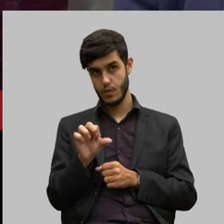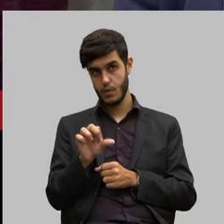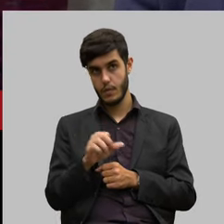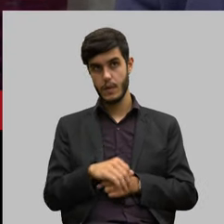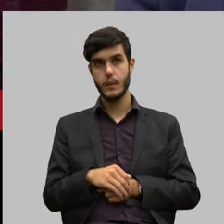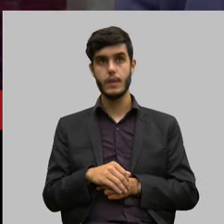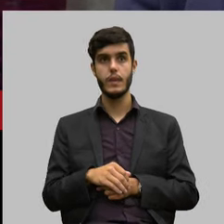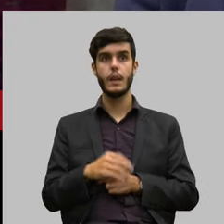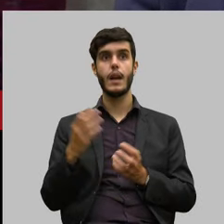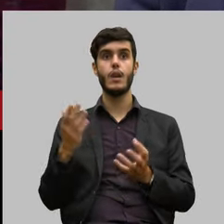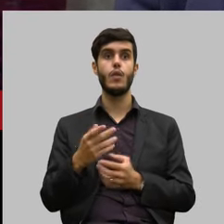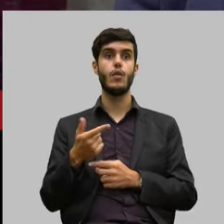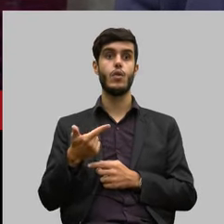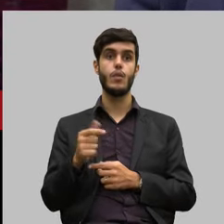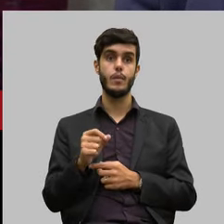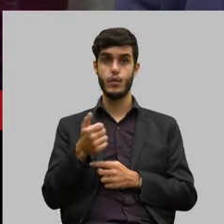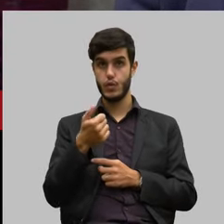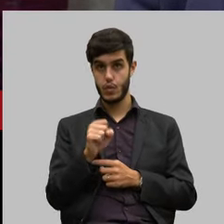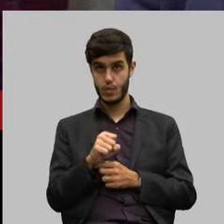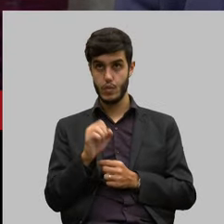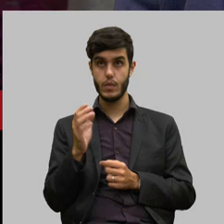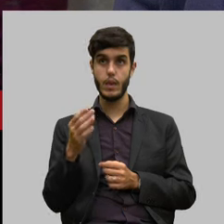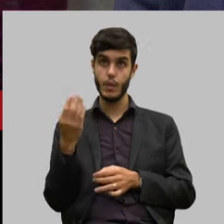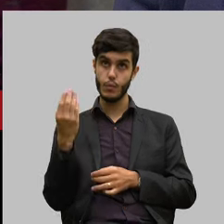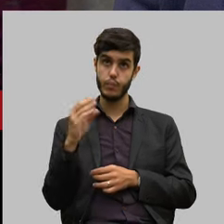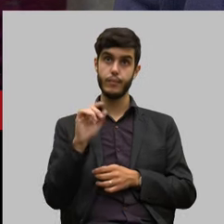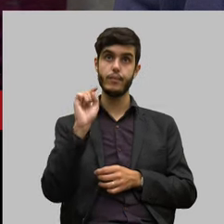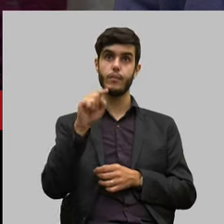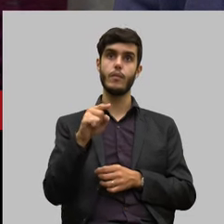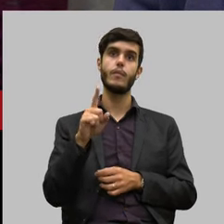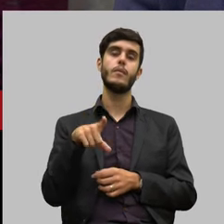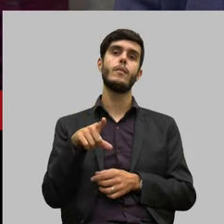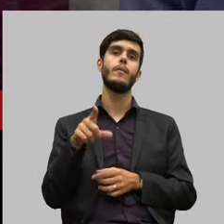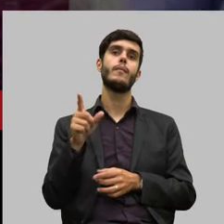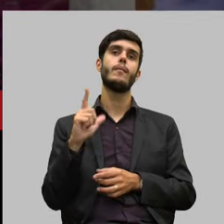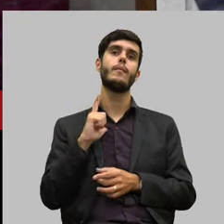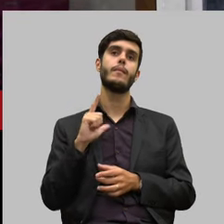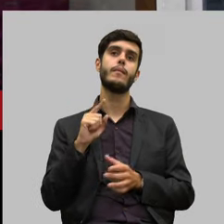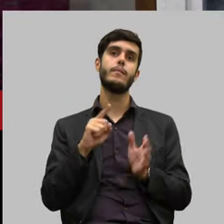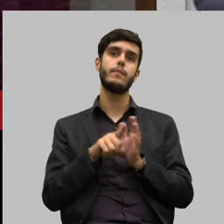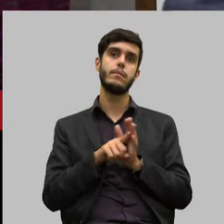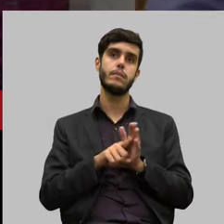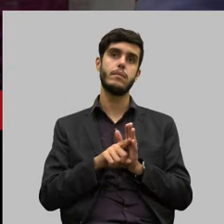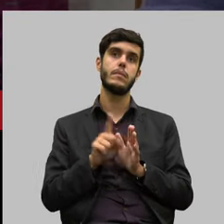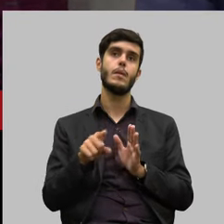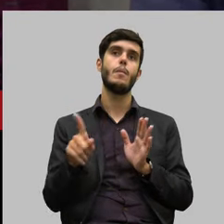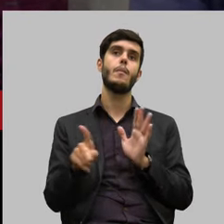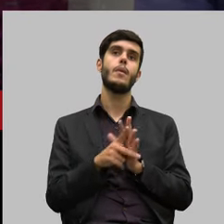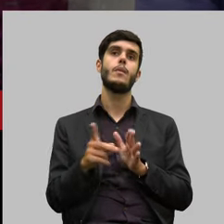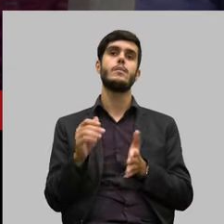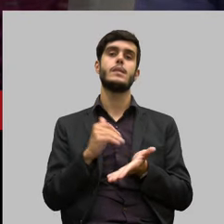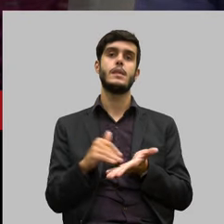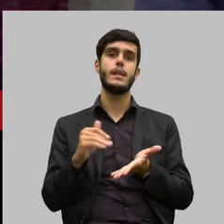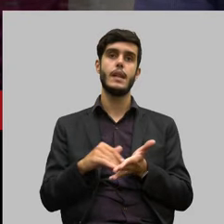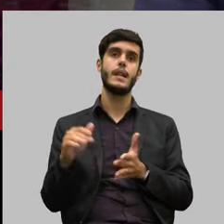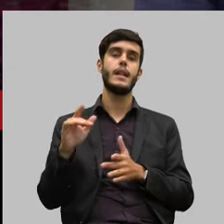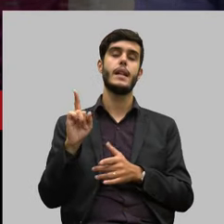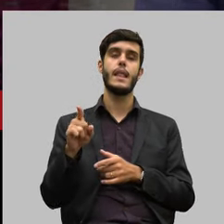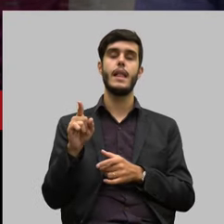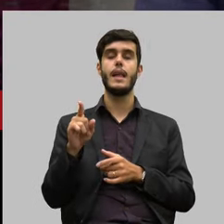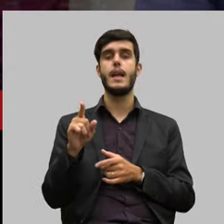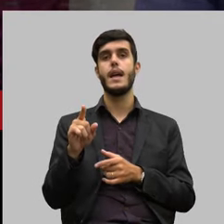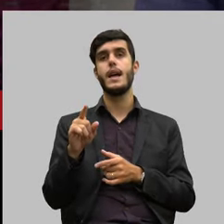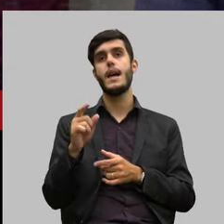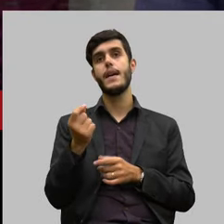já em 2018 que não fez parte do índice orçamentário desse déficit pela secretaria de fazenda nós tínhamos um outra informação